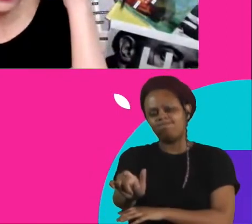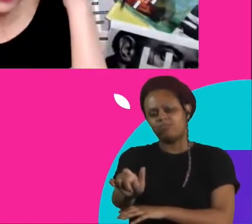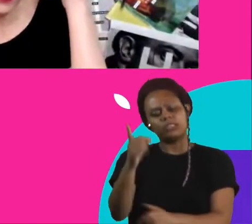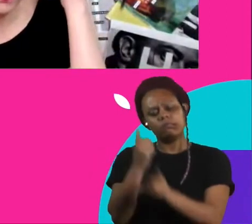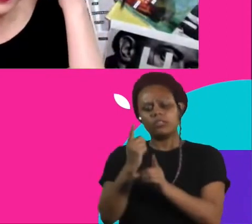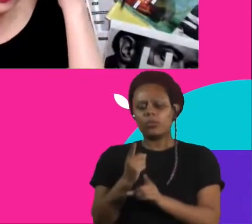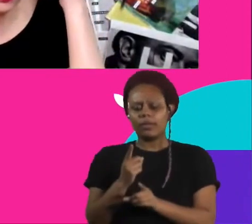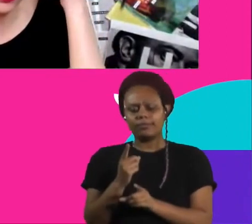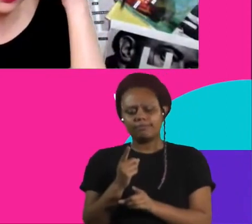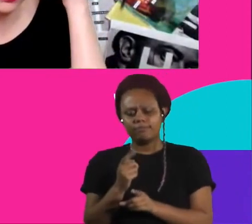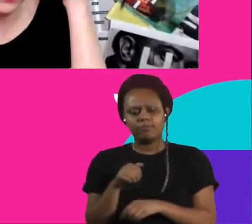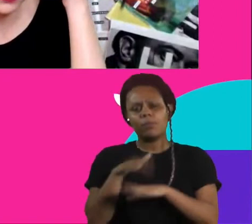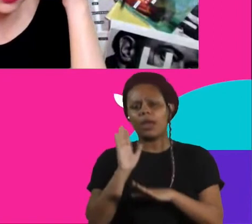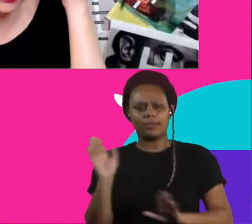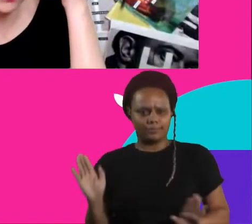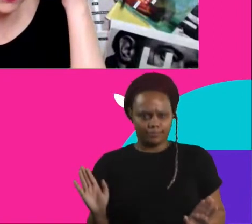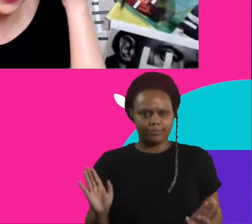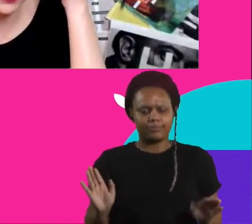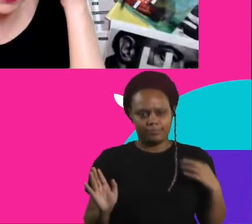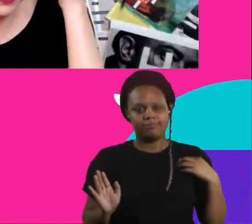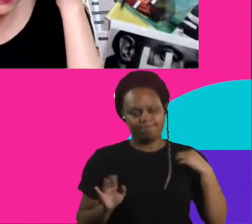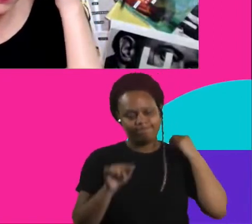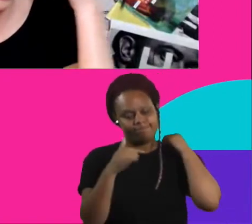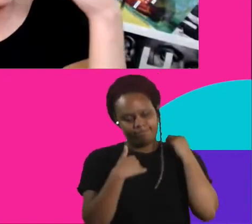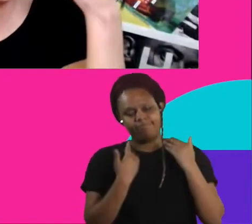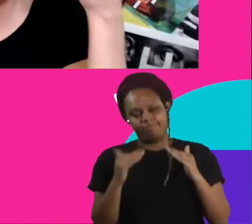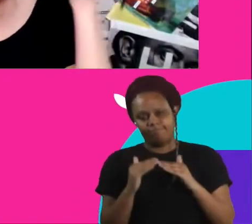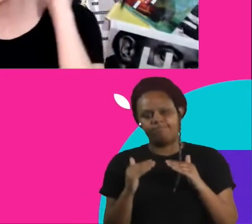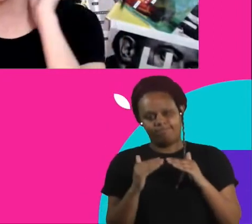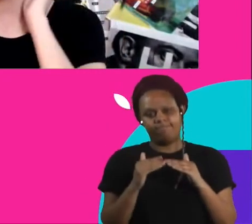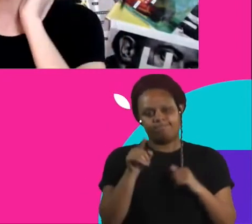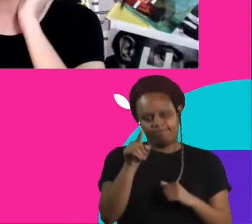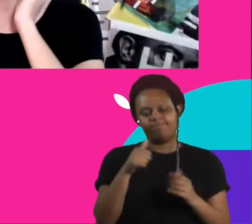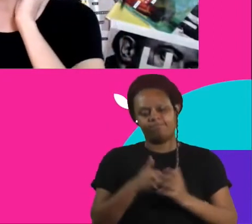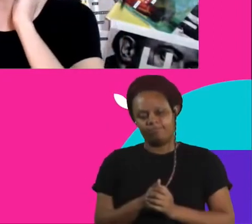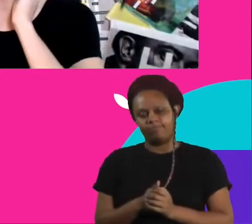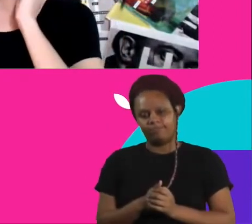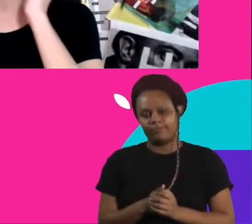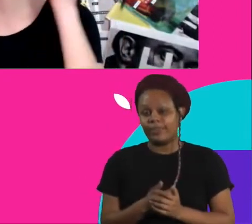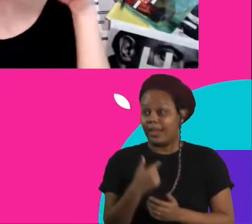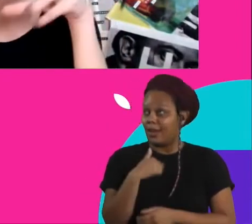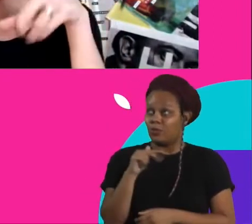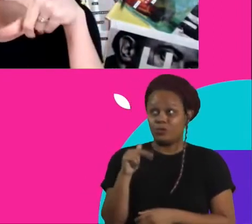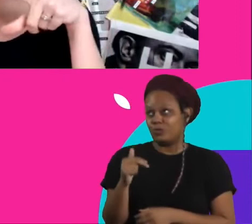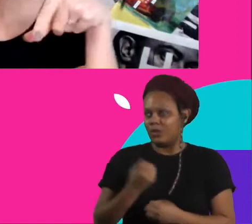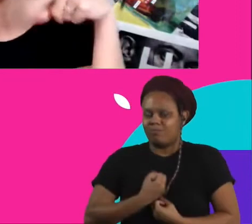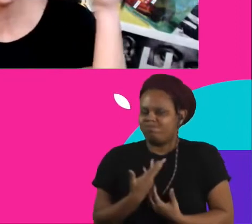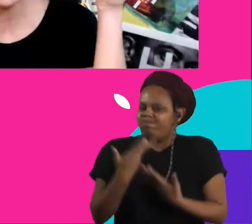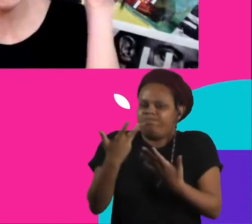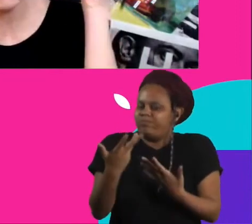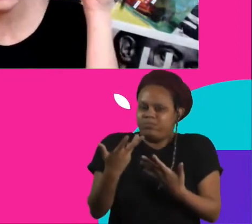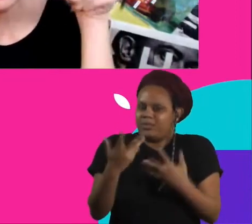Não, e eu acho, assim, eu compactuo muito, Vlad, acho que eu não, você se expressa, né, muito melhor, não teria me expressado tão bem, mas